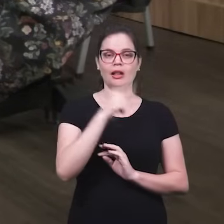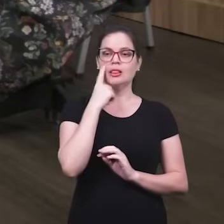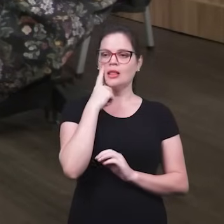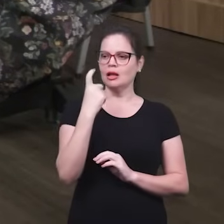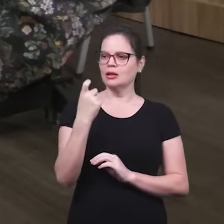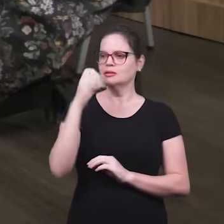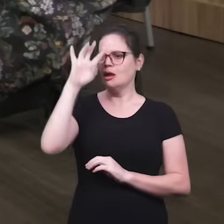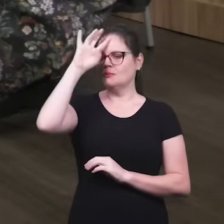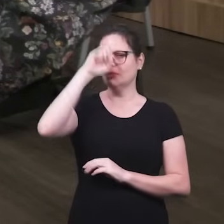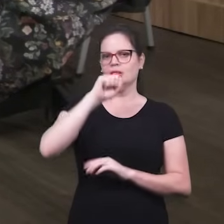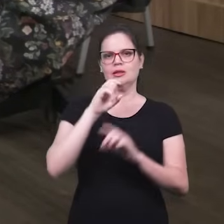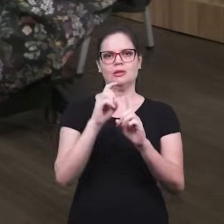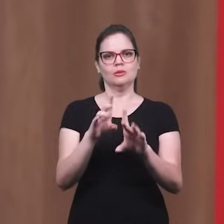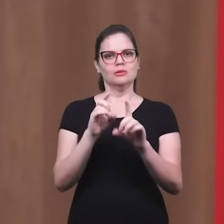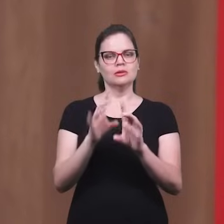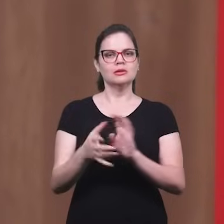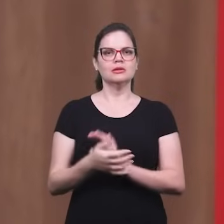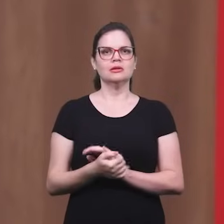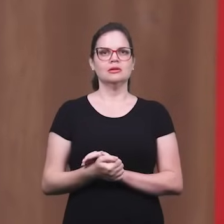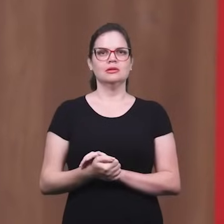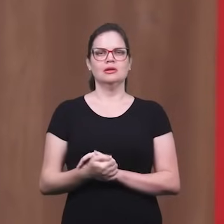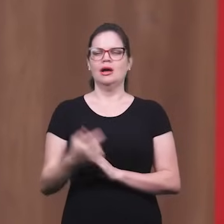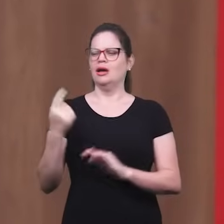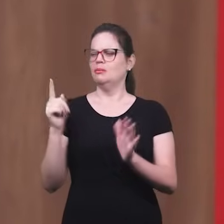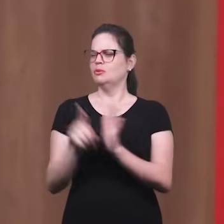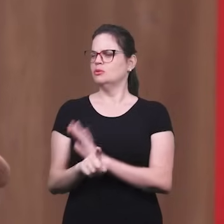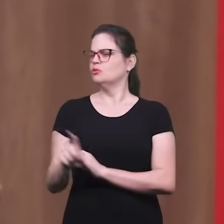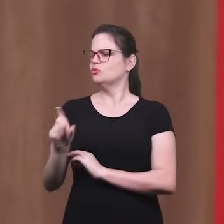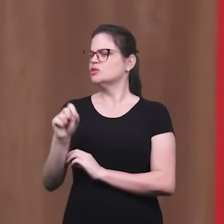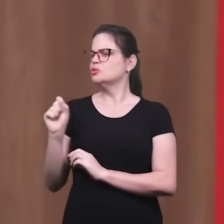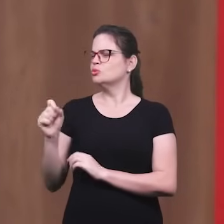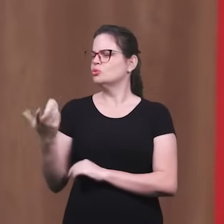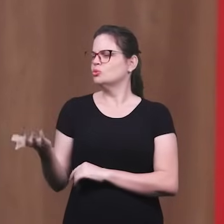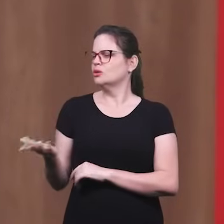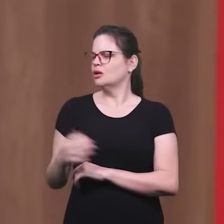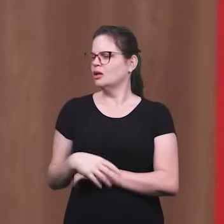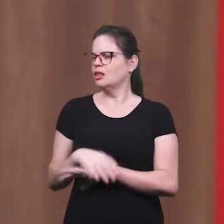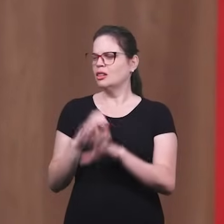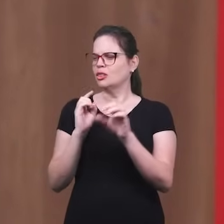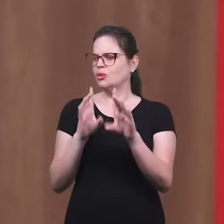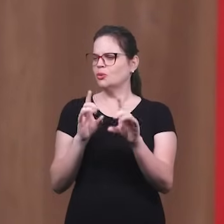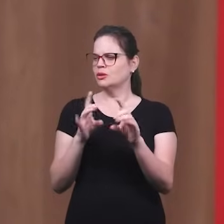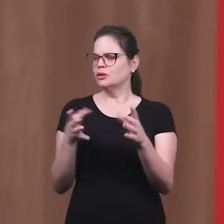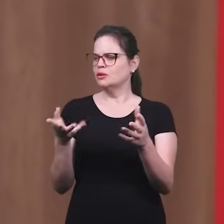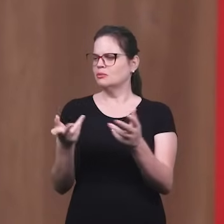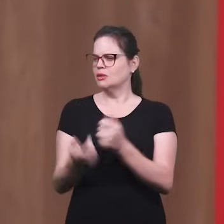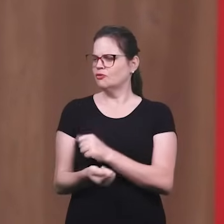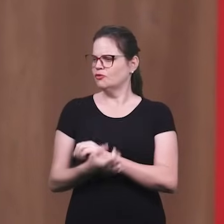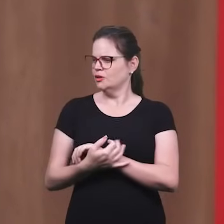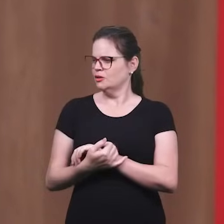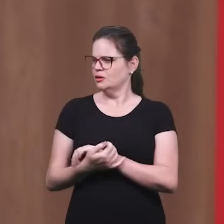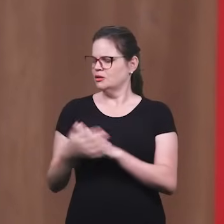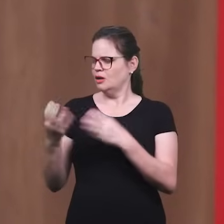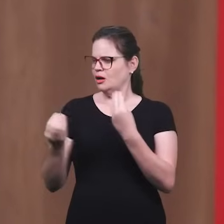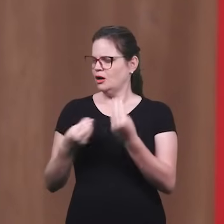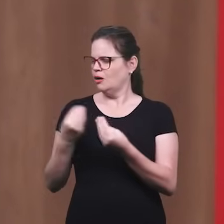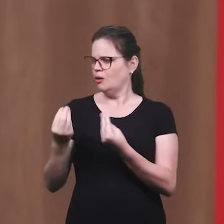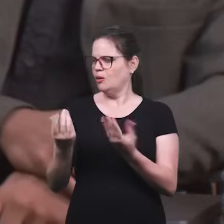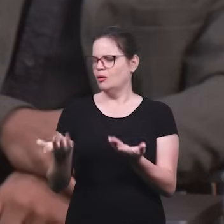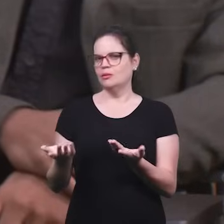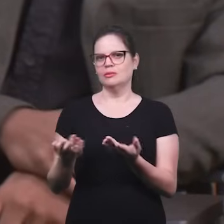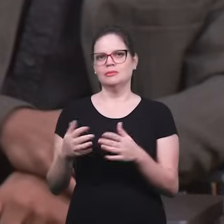Interessado assim, na obra, ver assim, quem são vocês? Que doutrina maravilhosa, né?